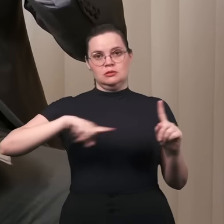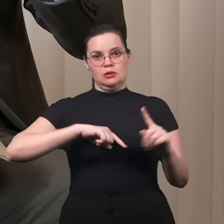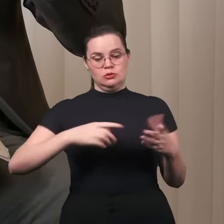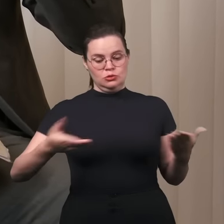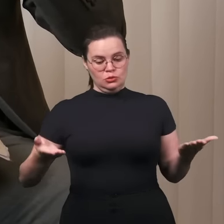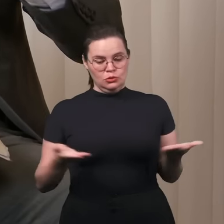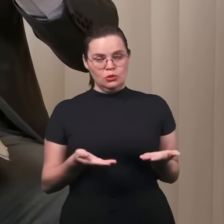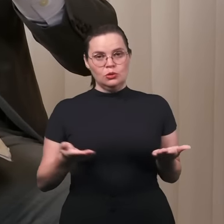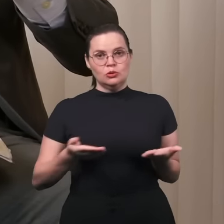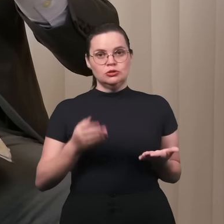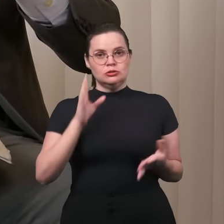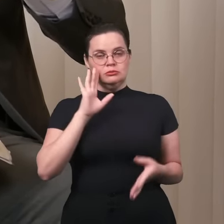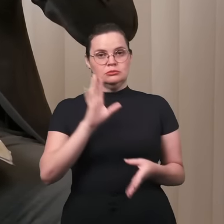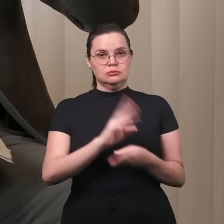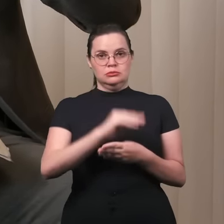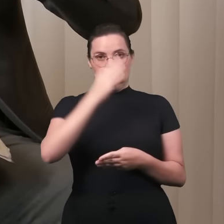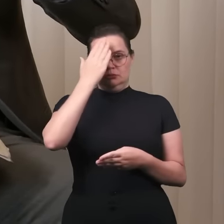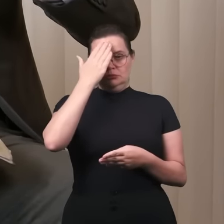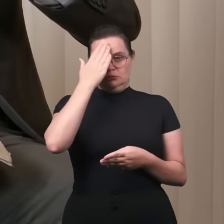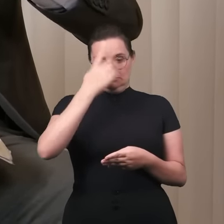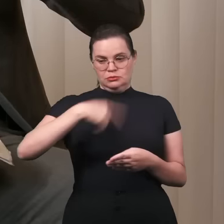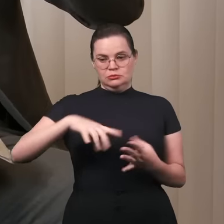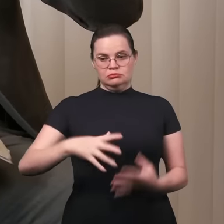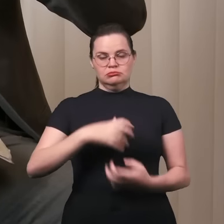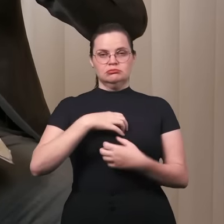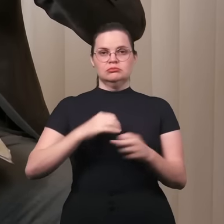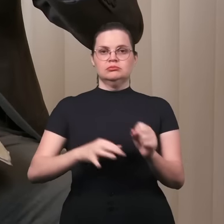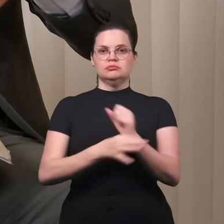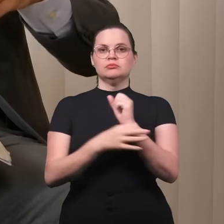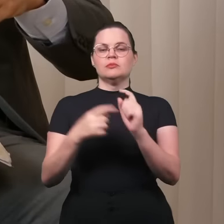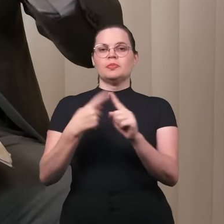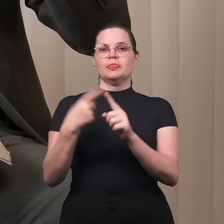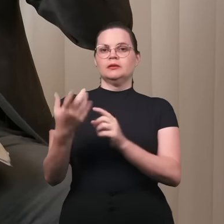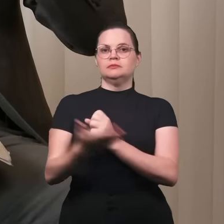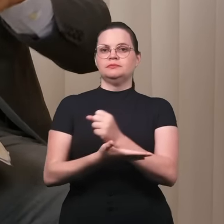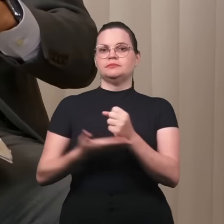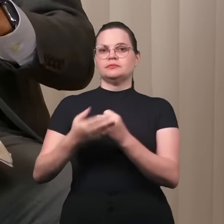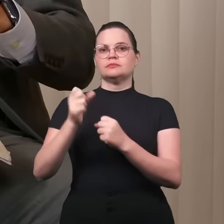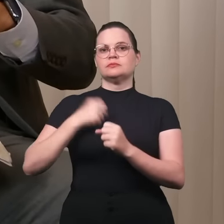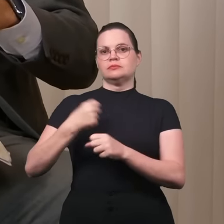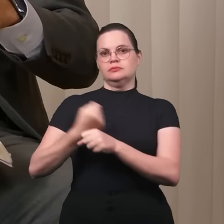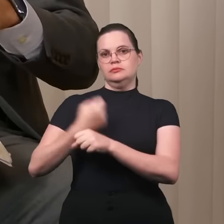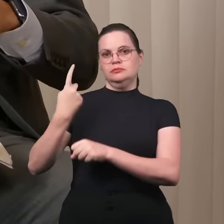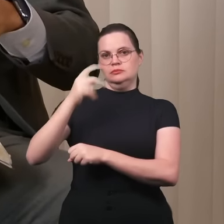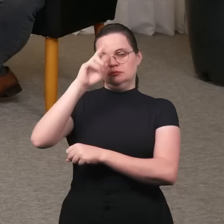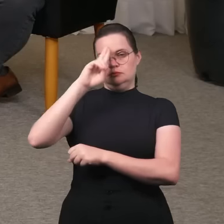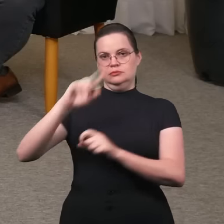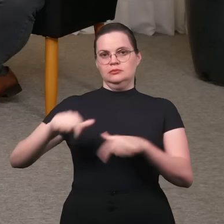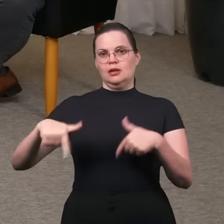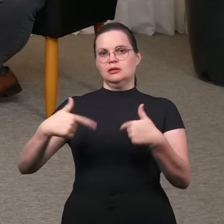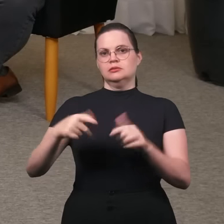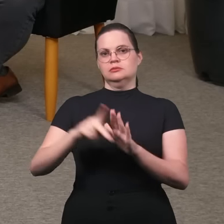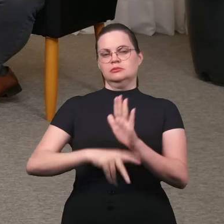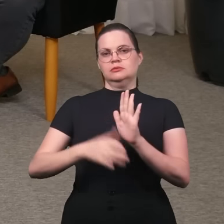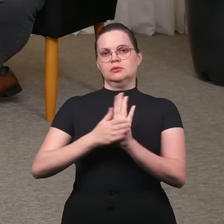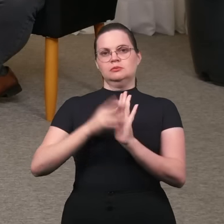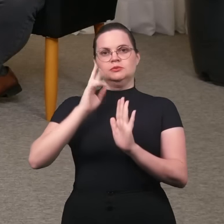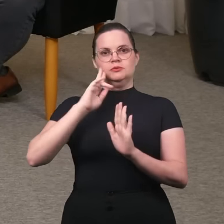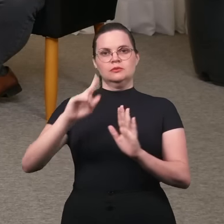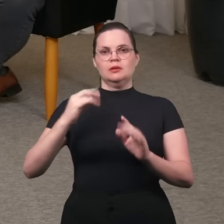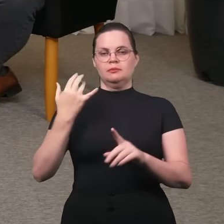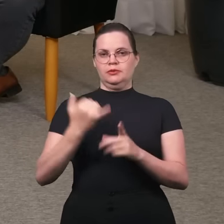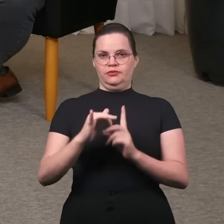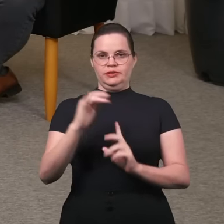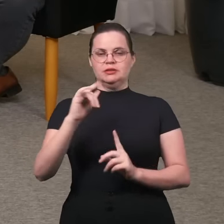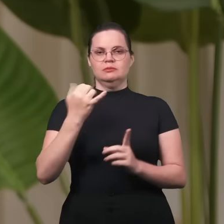hoje, em nossos dias, seguros. Olha, nós estamos firmados numa obra do Espírito Santo. É profético. É profético. Tanto quanto